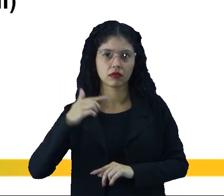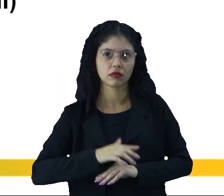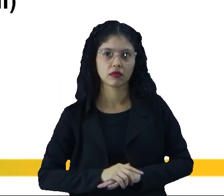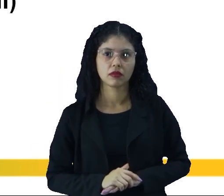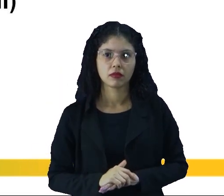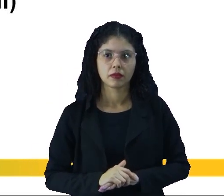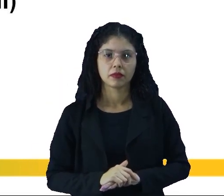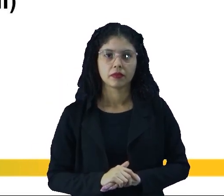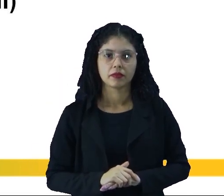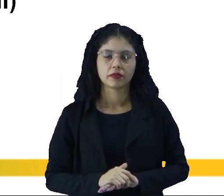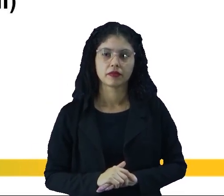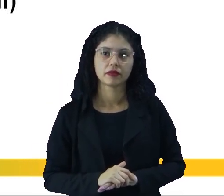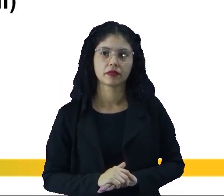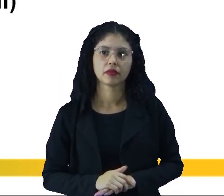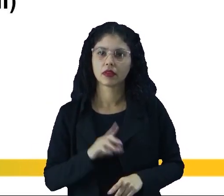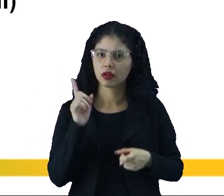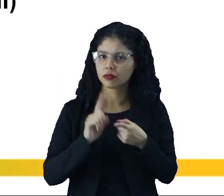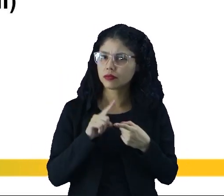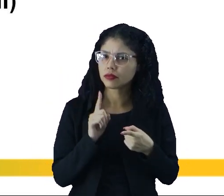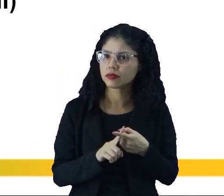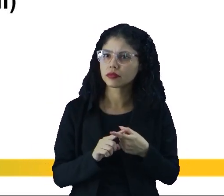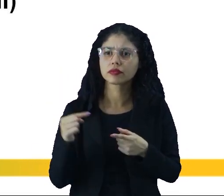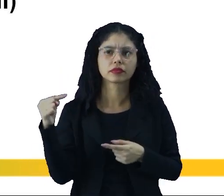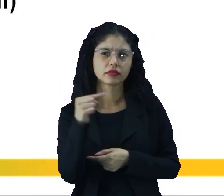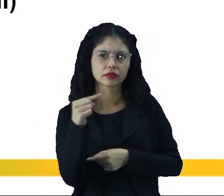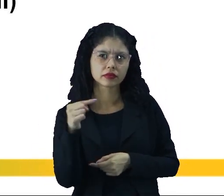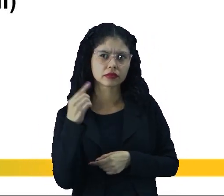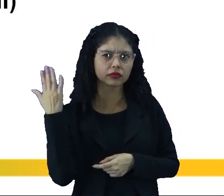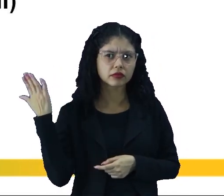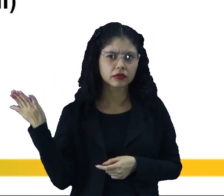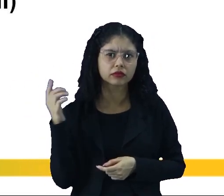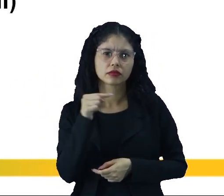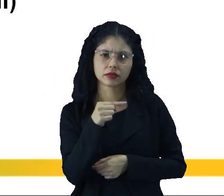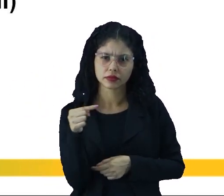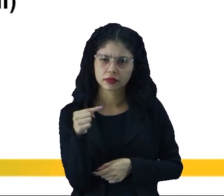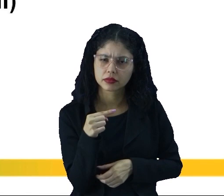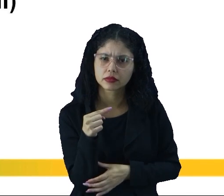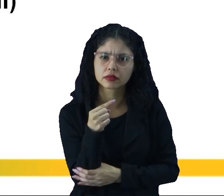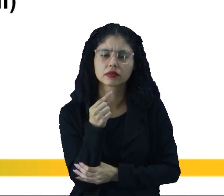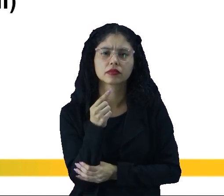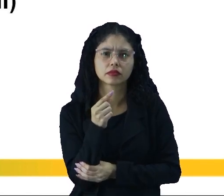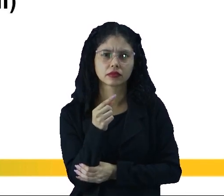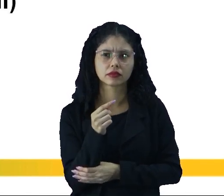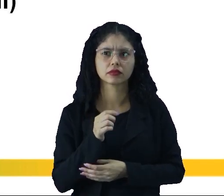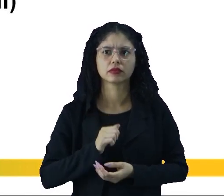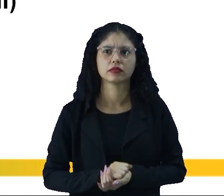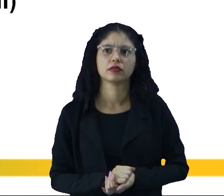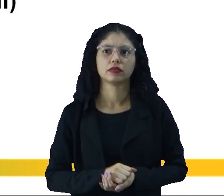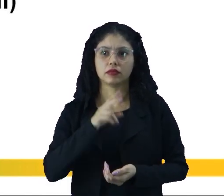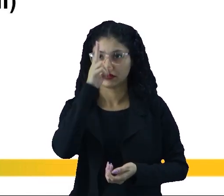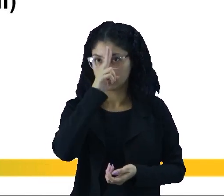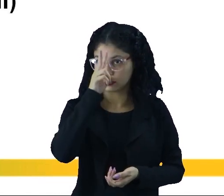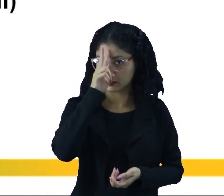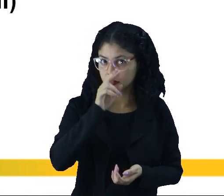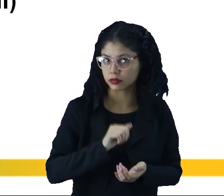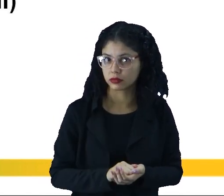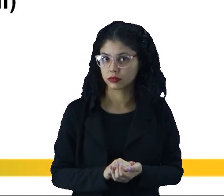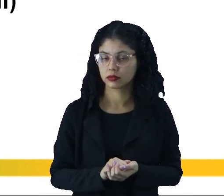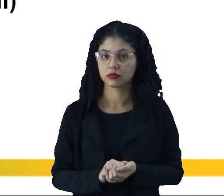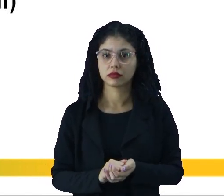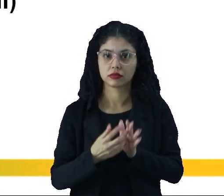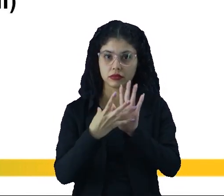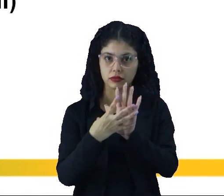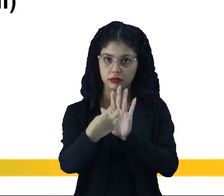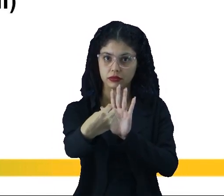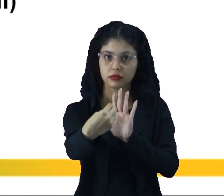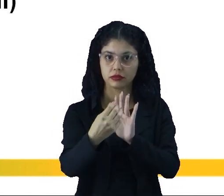t ao quadrado. Por que ficou negativo ali, pessoal? Menos g. Lembrando que o projeto está sendo